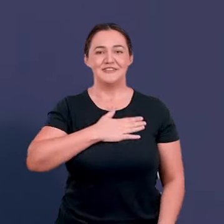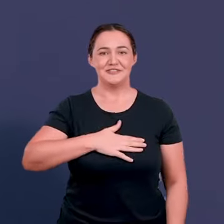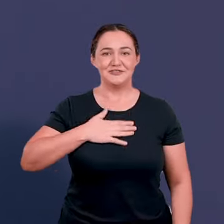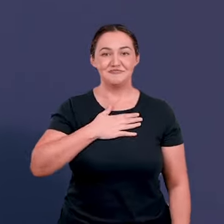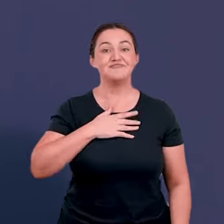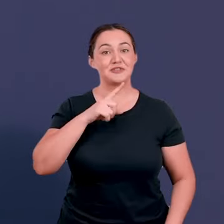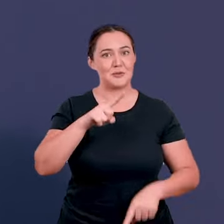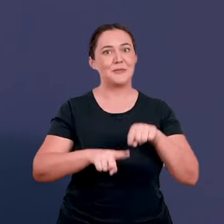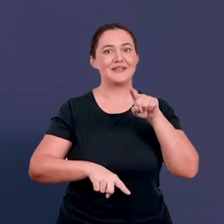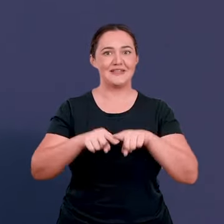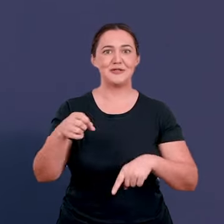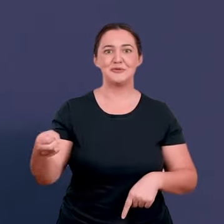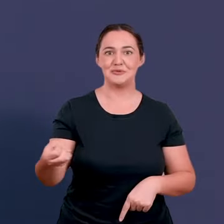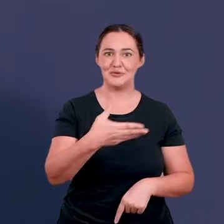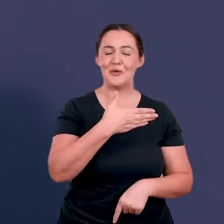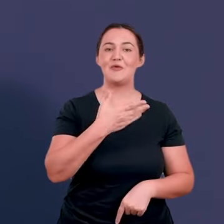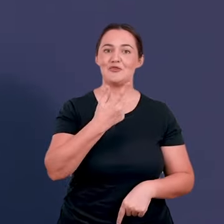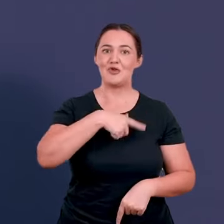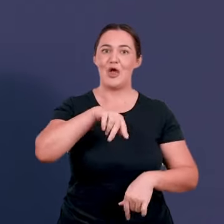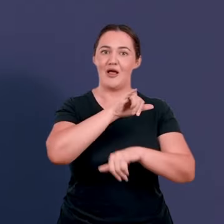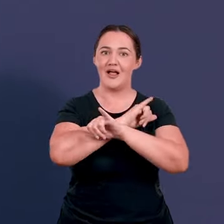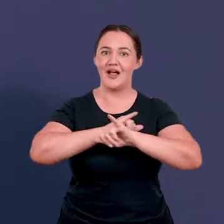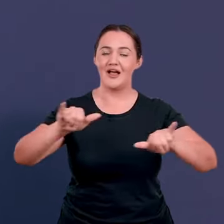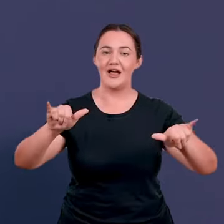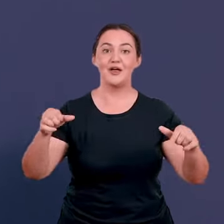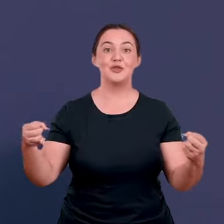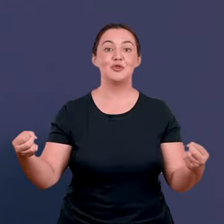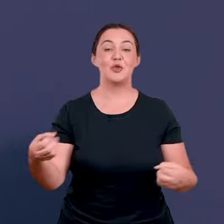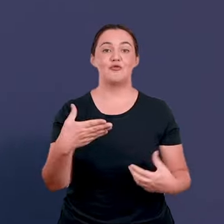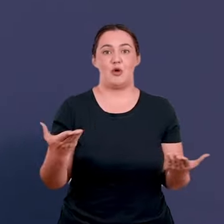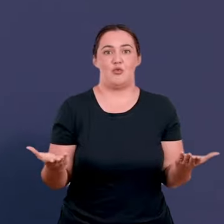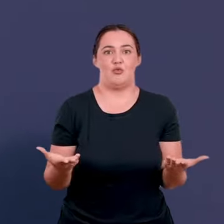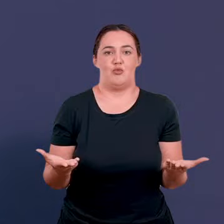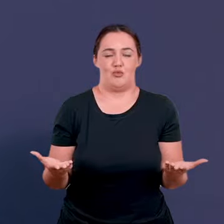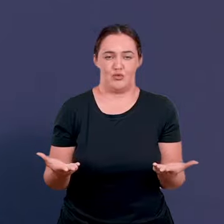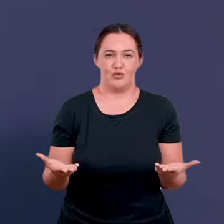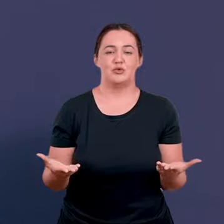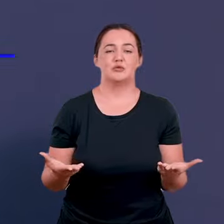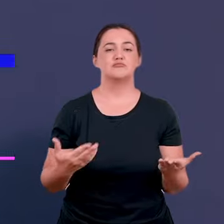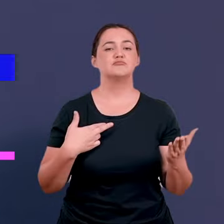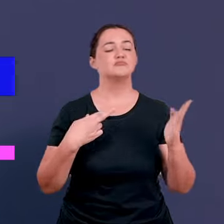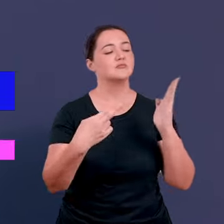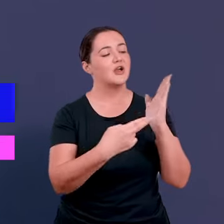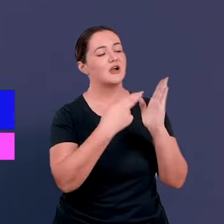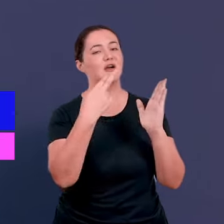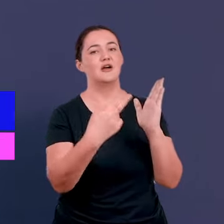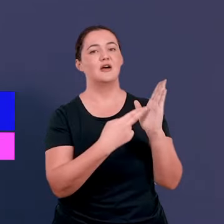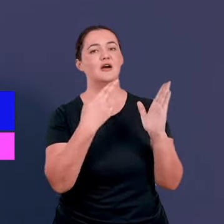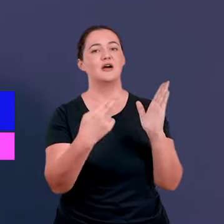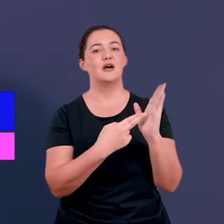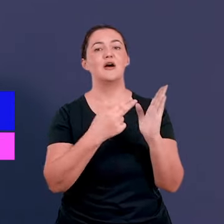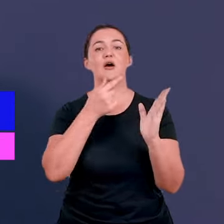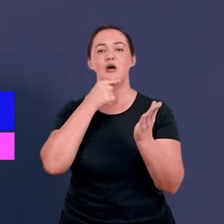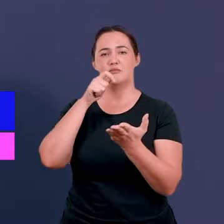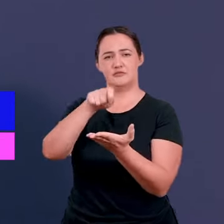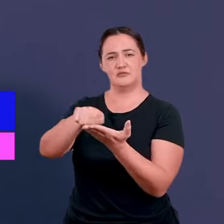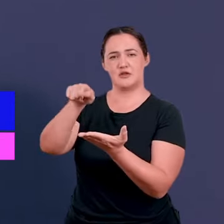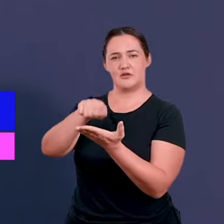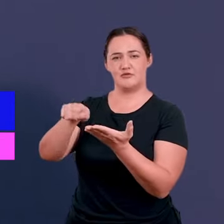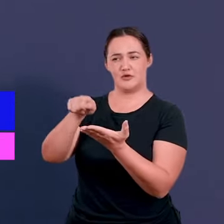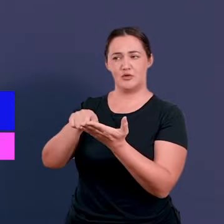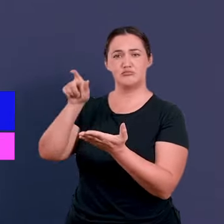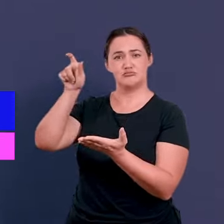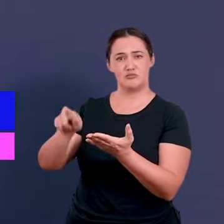né? E é exatamente isso, é um lançamento da Escola Bíblica aqui da Novo Tempo. Essa revista aqui foi escrita pelo Dr.